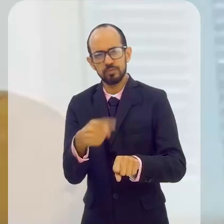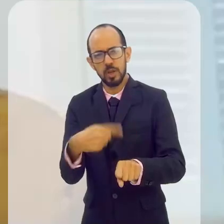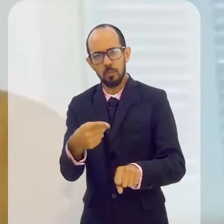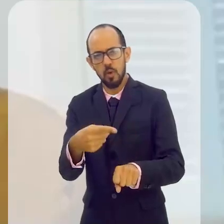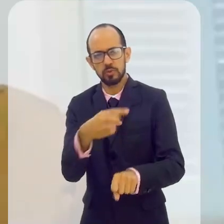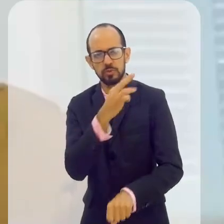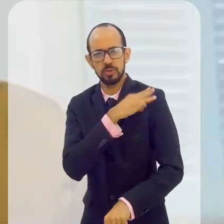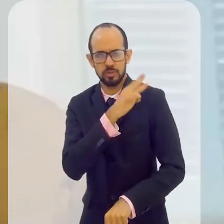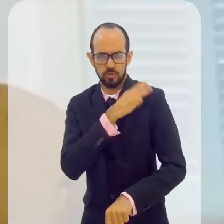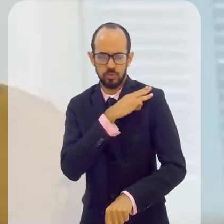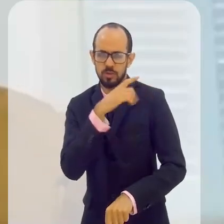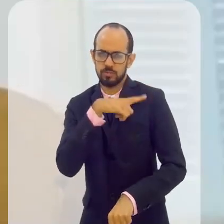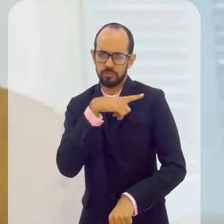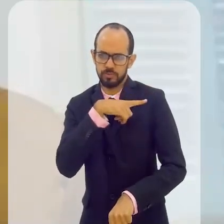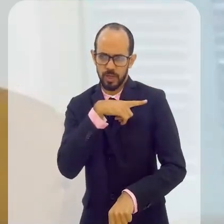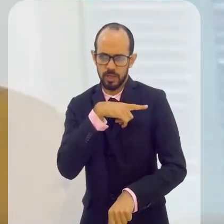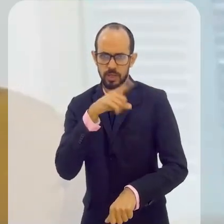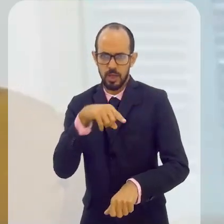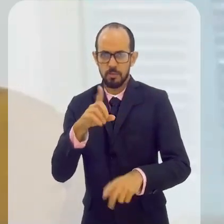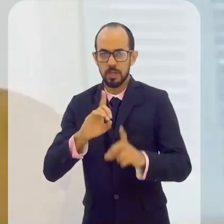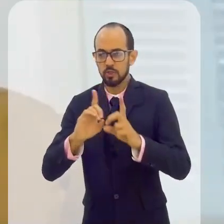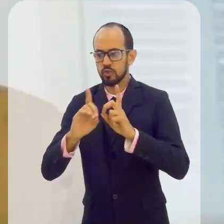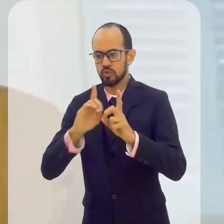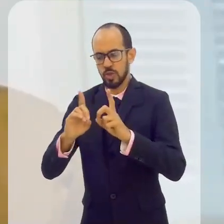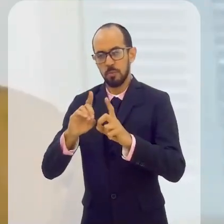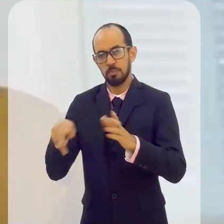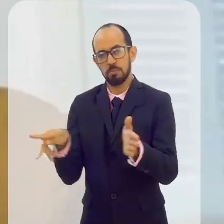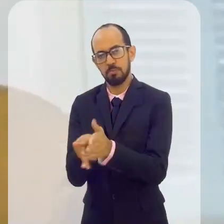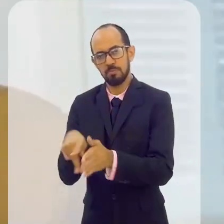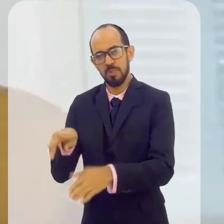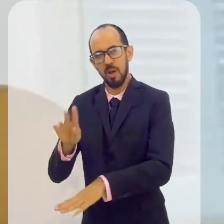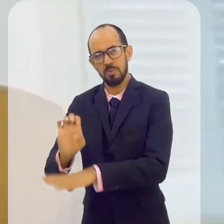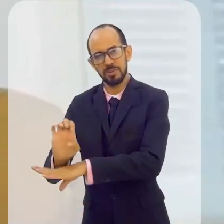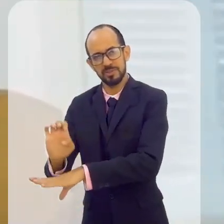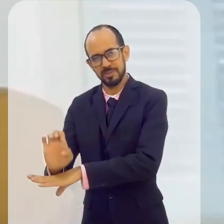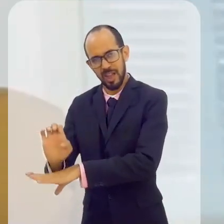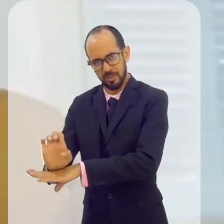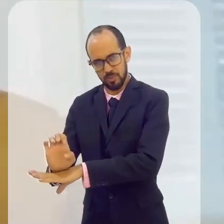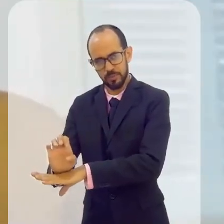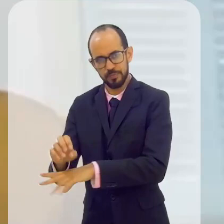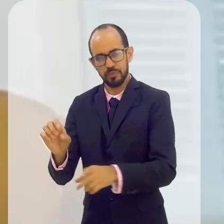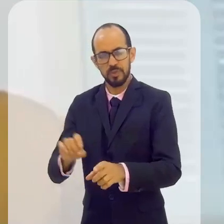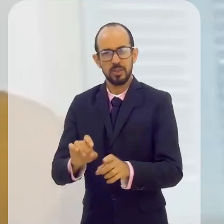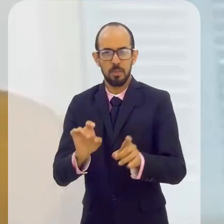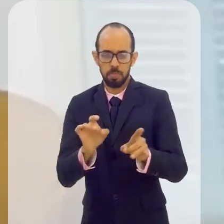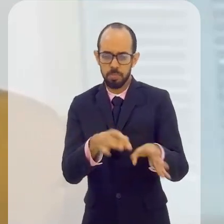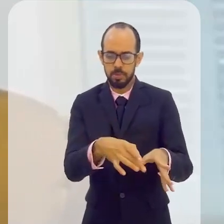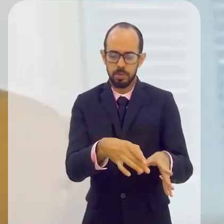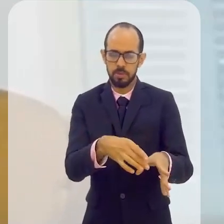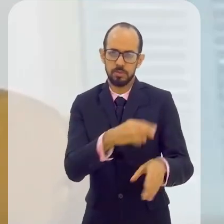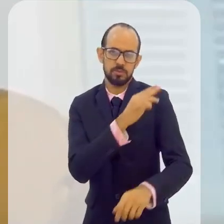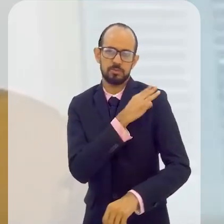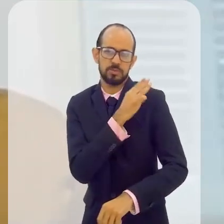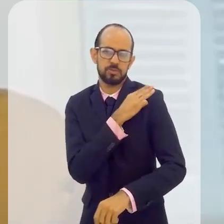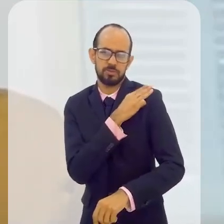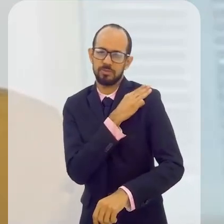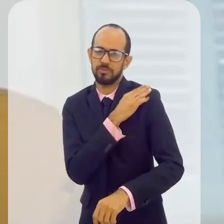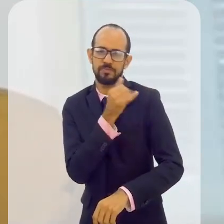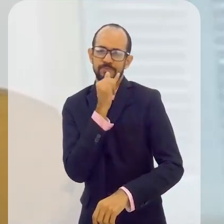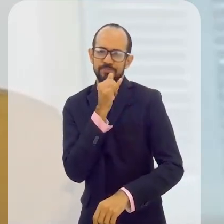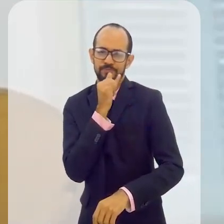aí já é uma discussão, né, para o nível do Estado. E, assim, quanto mais egressos eu tenho do ensino médio,